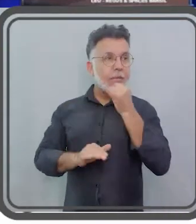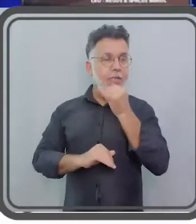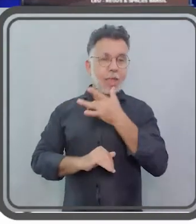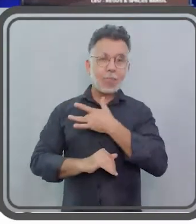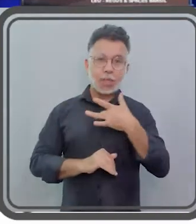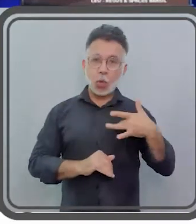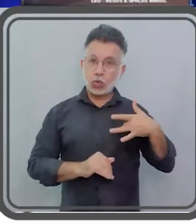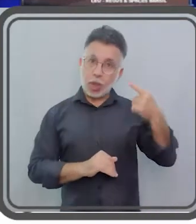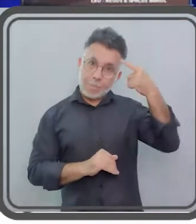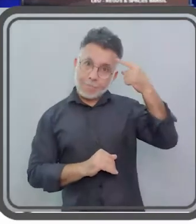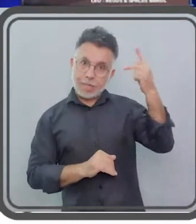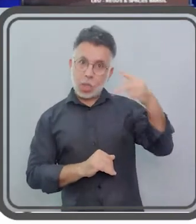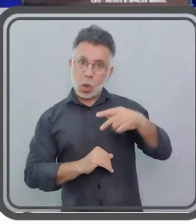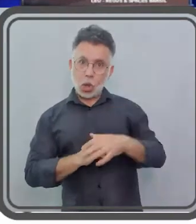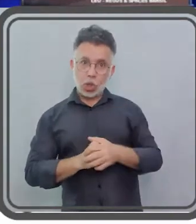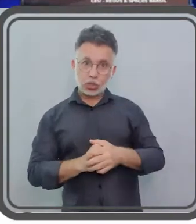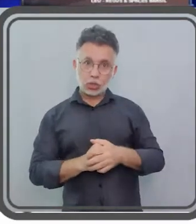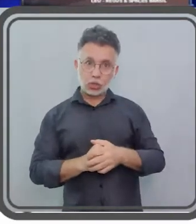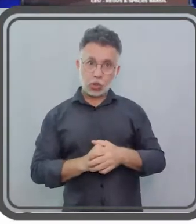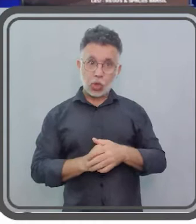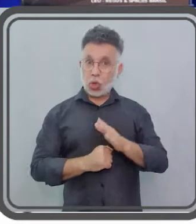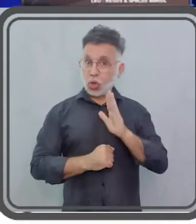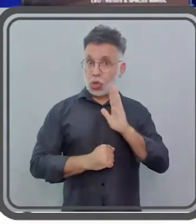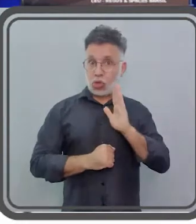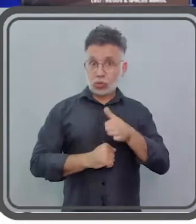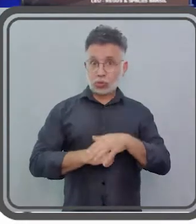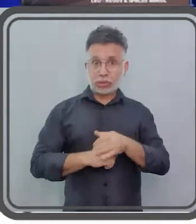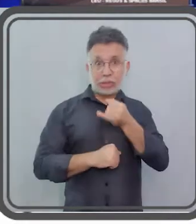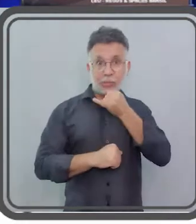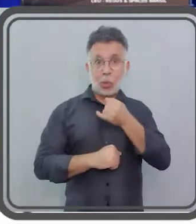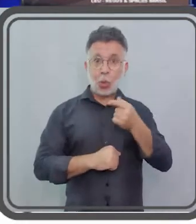psicológica, nosso chanceler é o Jairo Bauer, que é